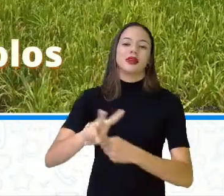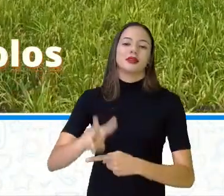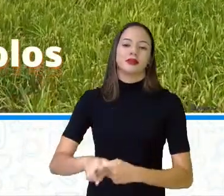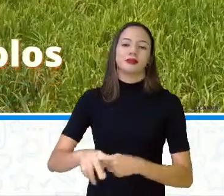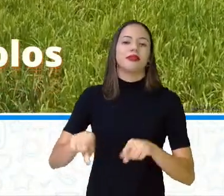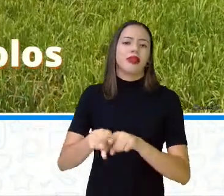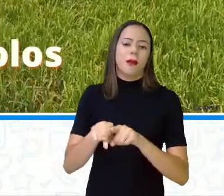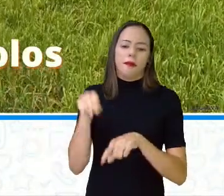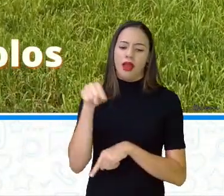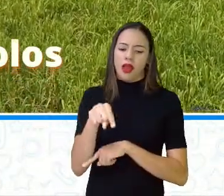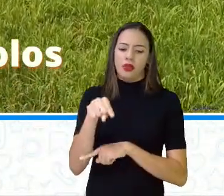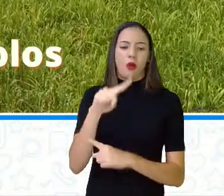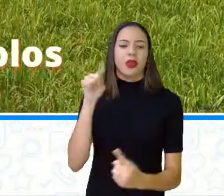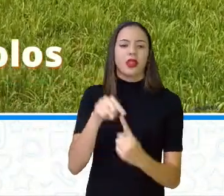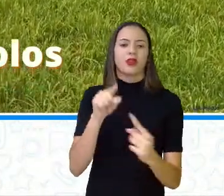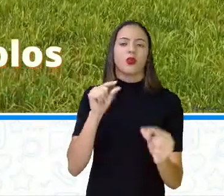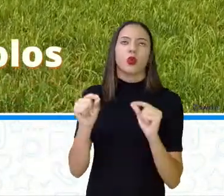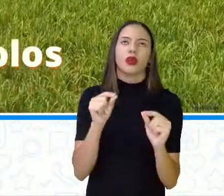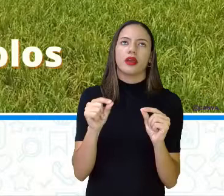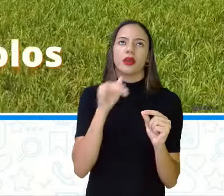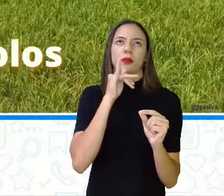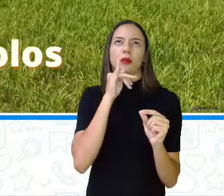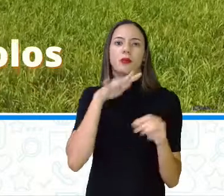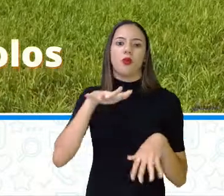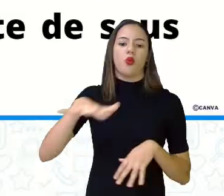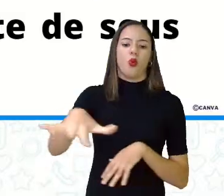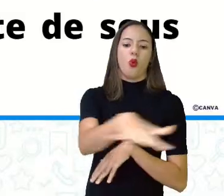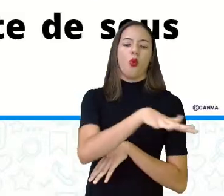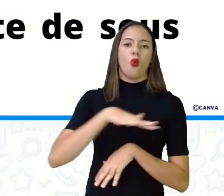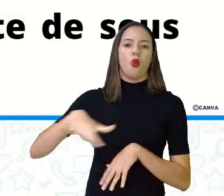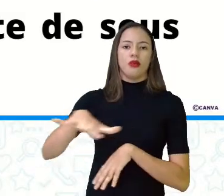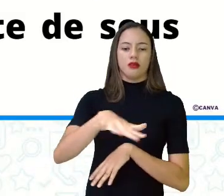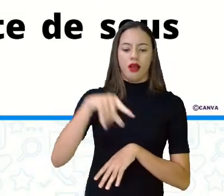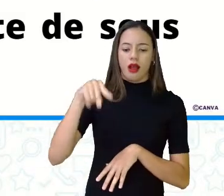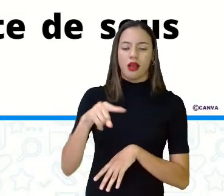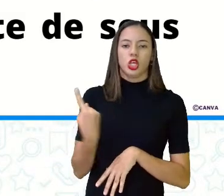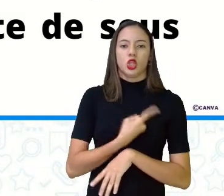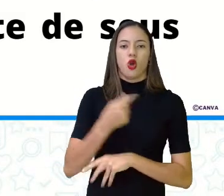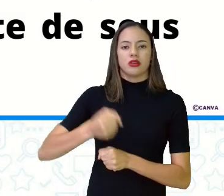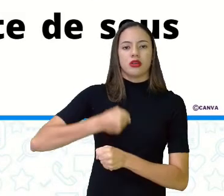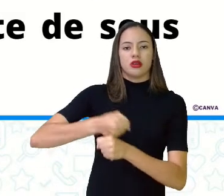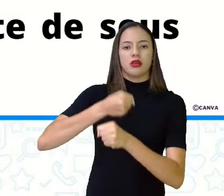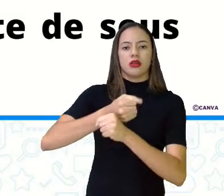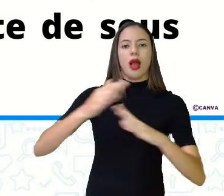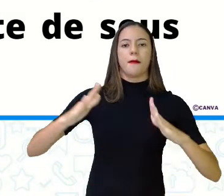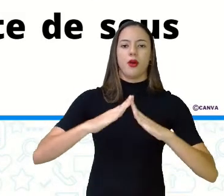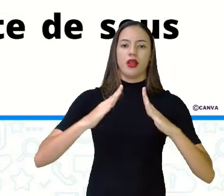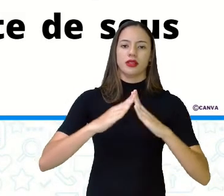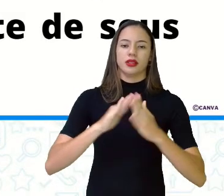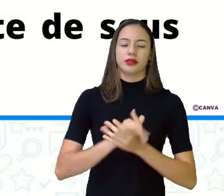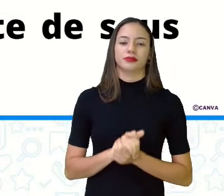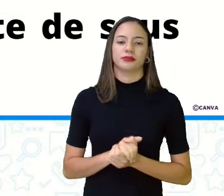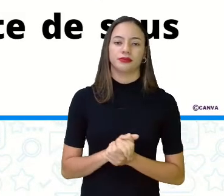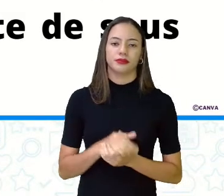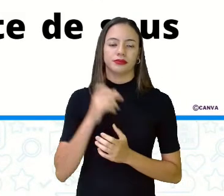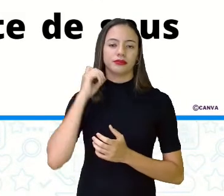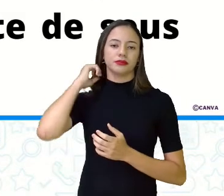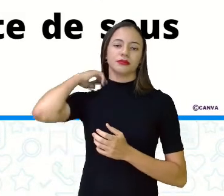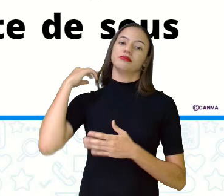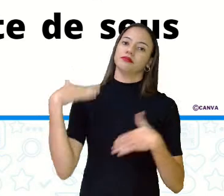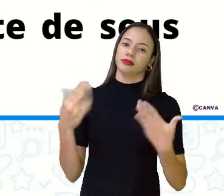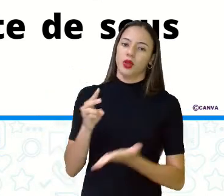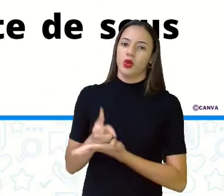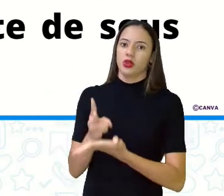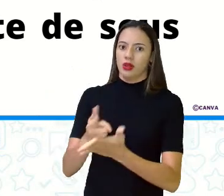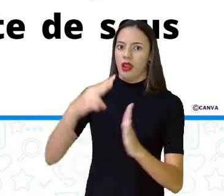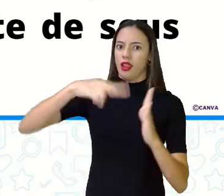como um local, um espaço onde nós construímos aí as nossas moradias. E aí, seguindo aí na leitura,